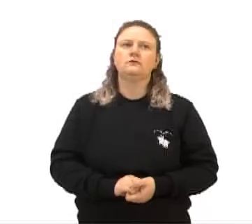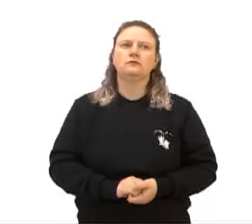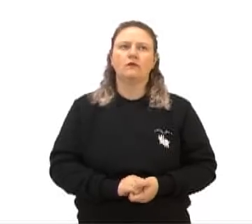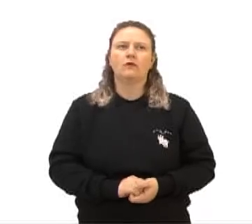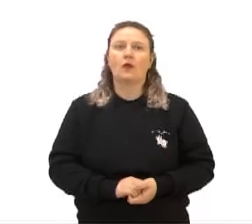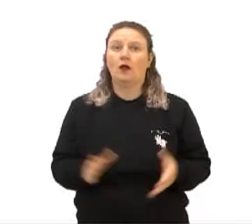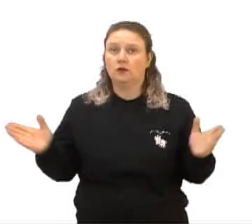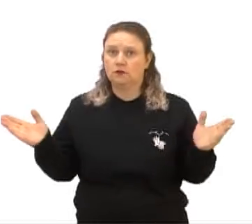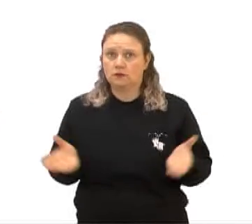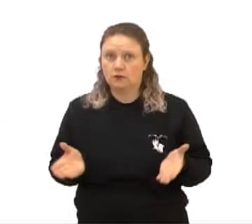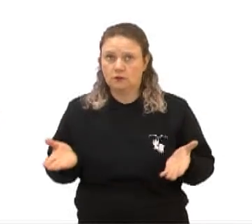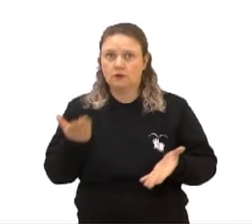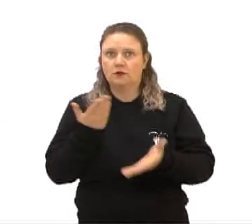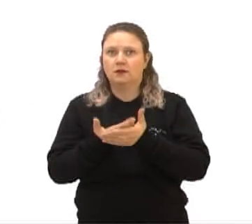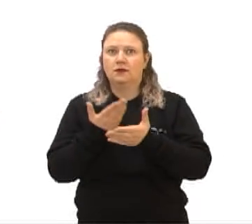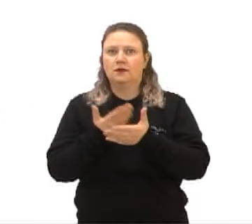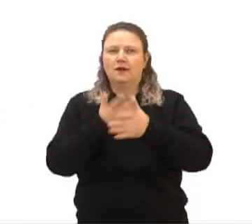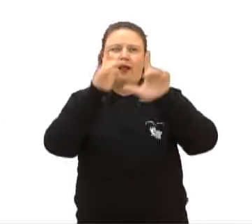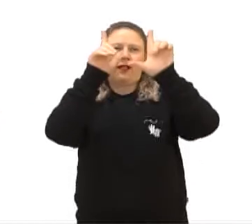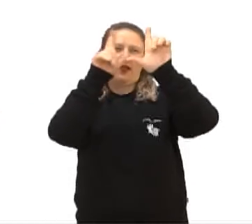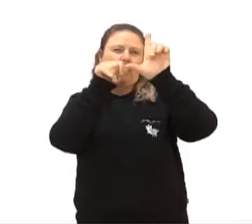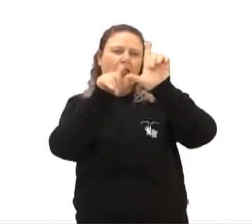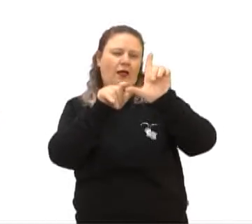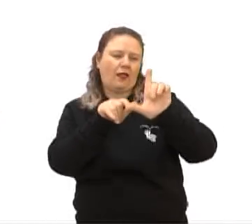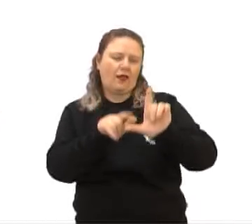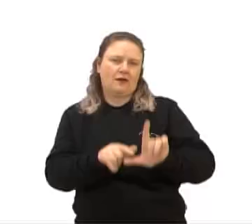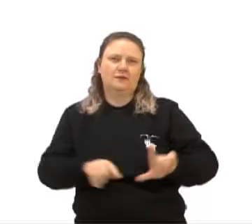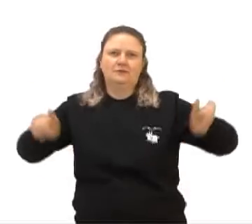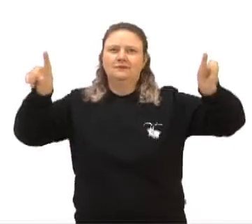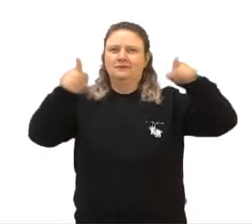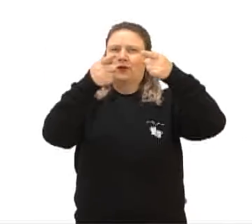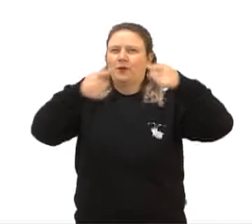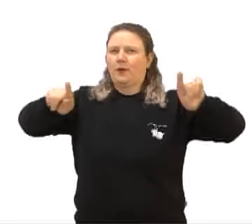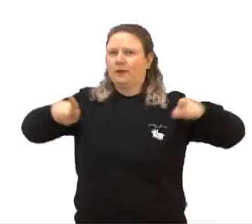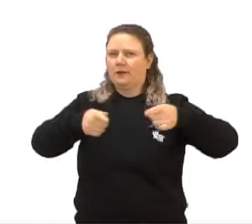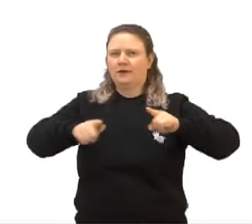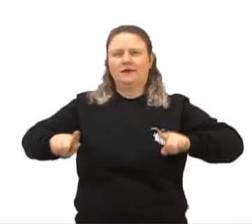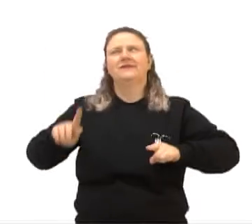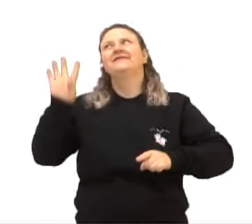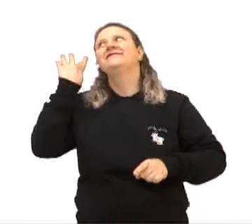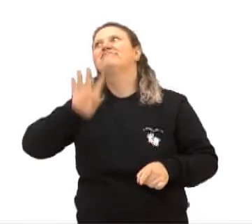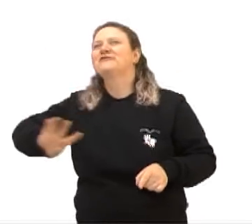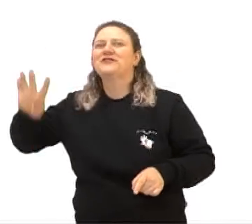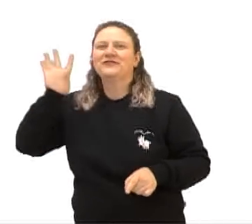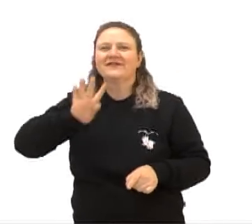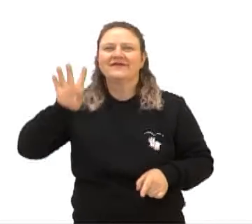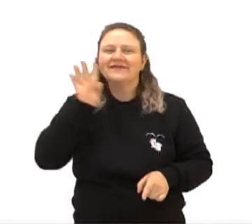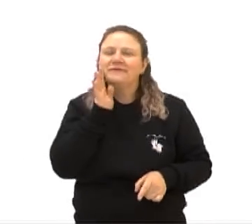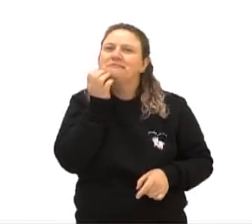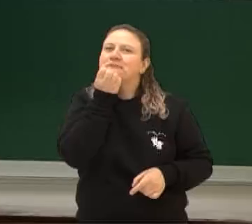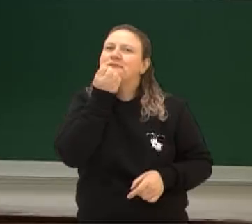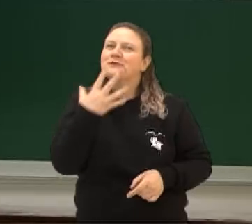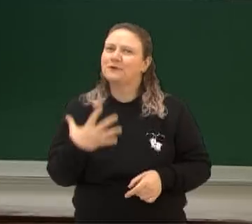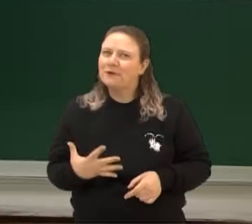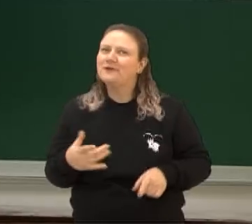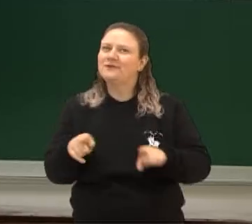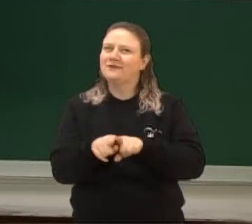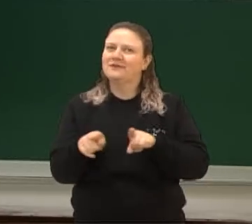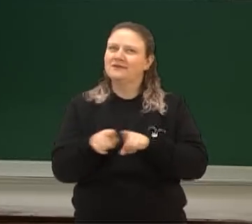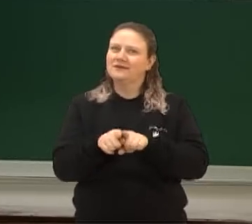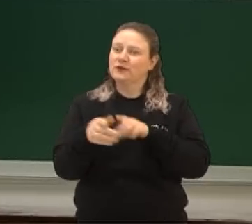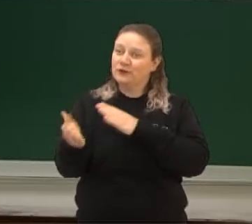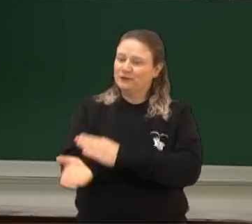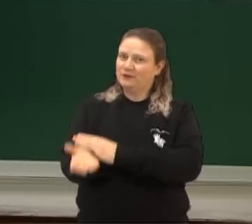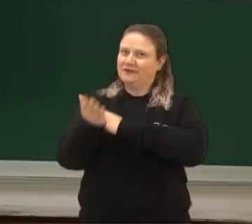vamos estudar letras de música, né? Bem legal. Música é tudo de bom, é uma ferramenta ótima para a gente